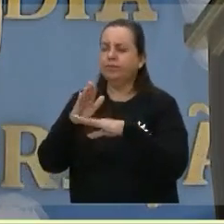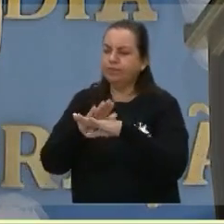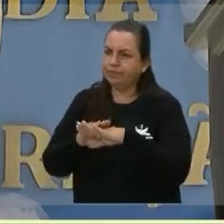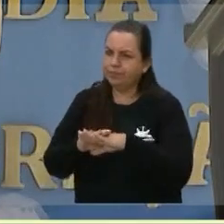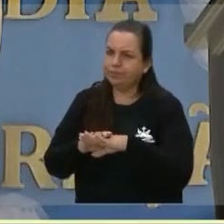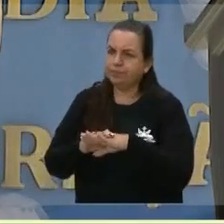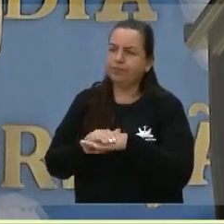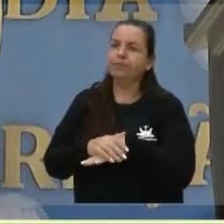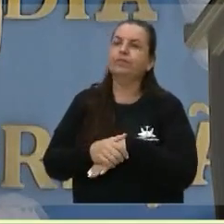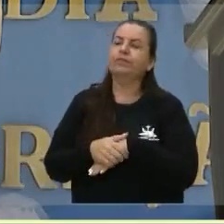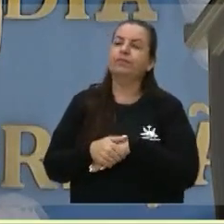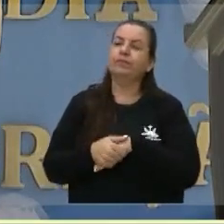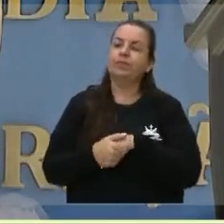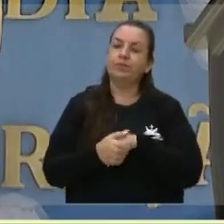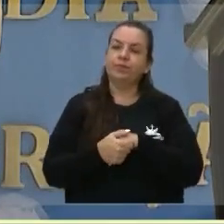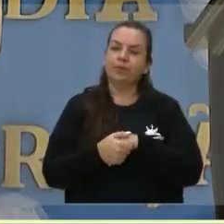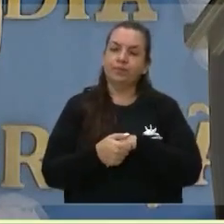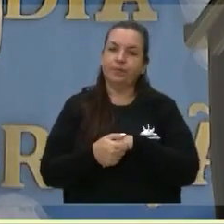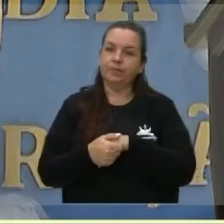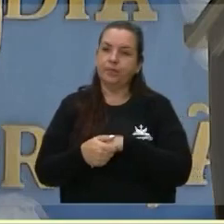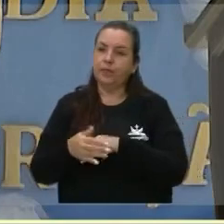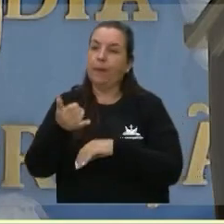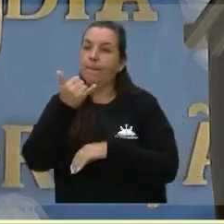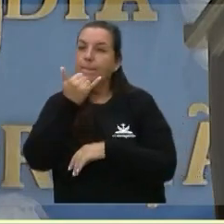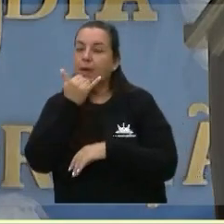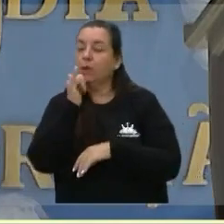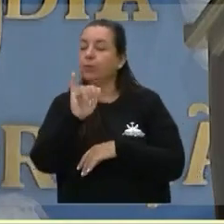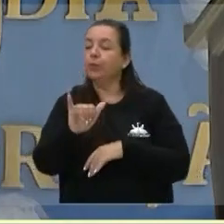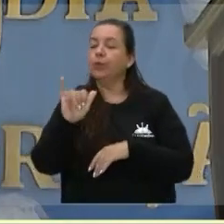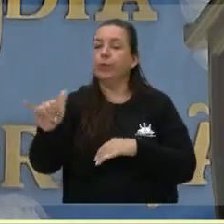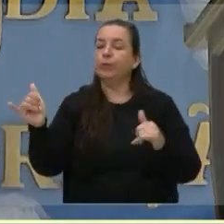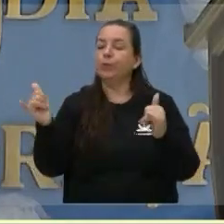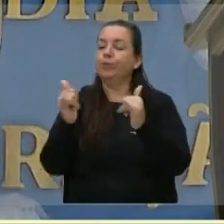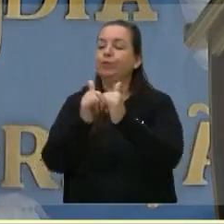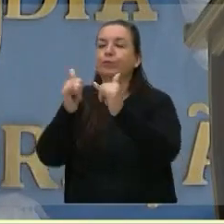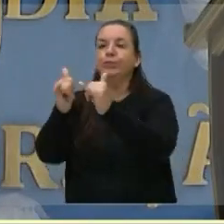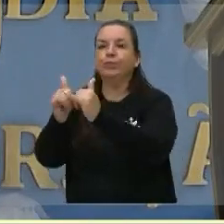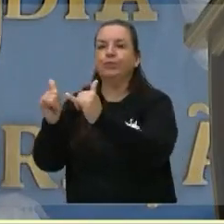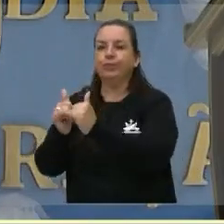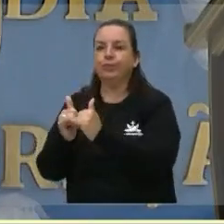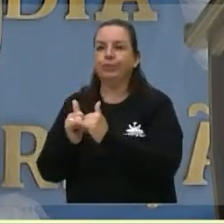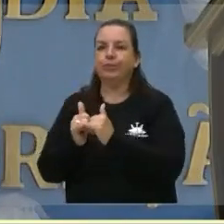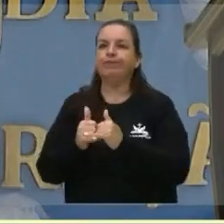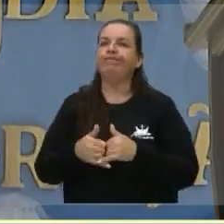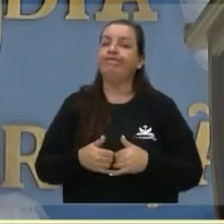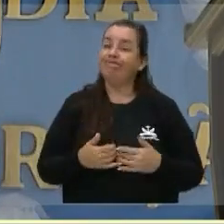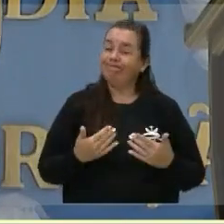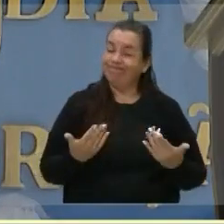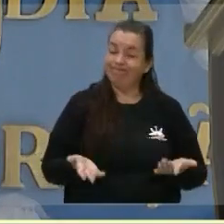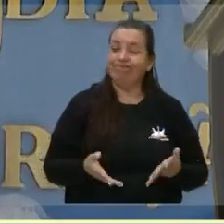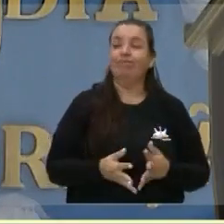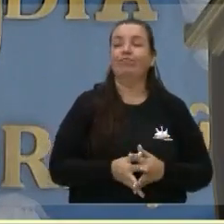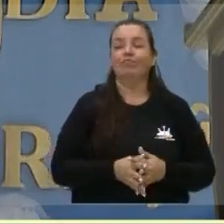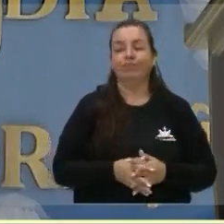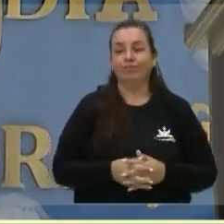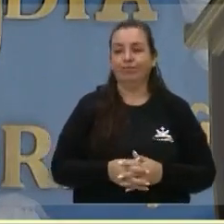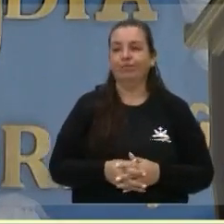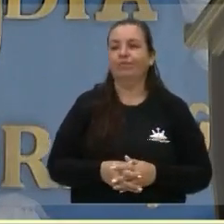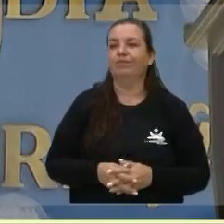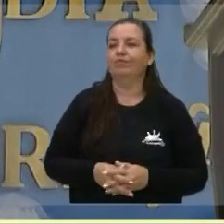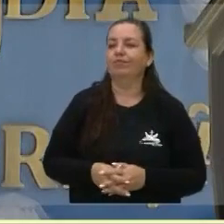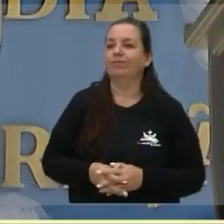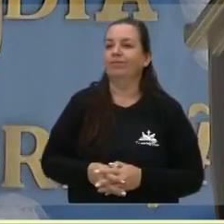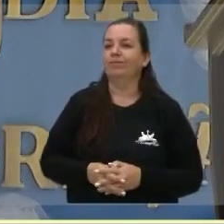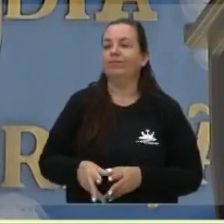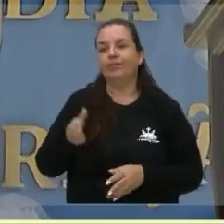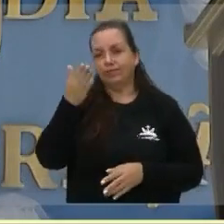Mais um ponto. Perdoando mutuamente. Ah, eu sabia que o